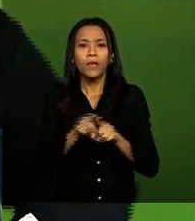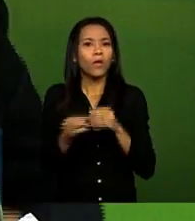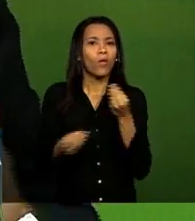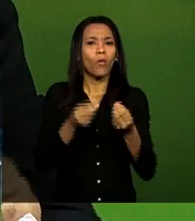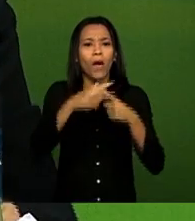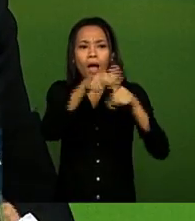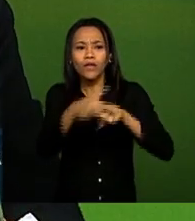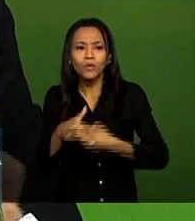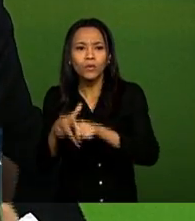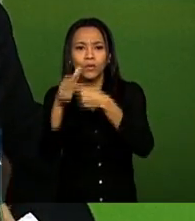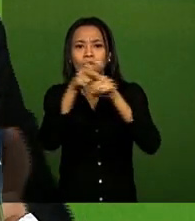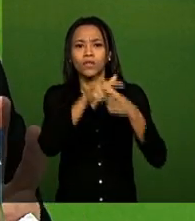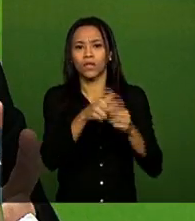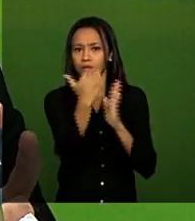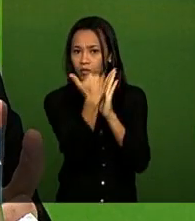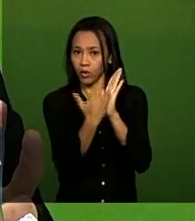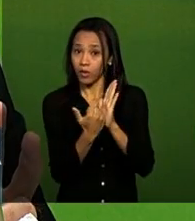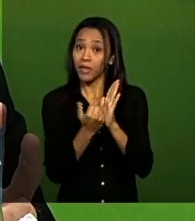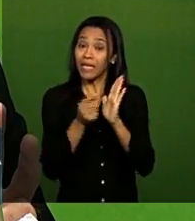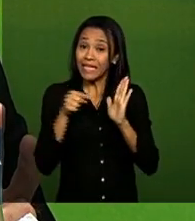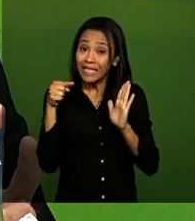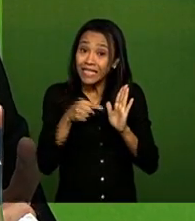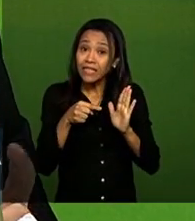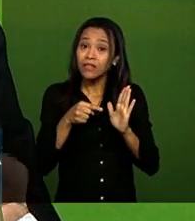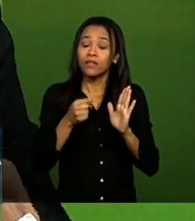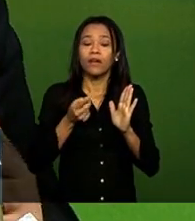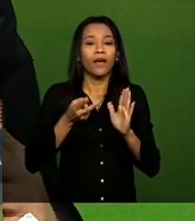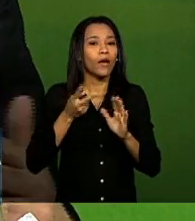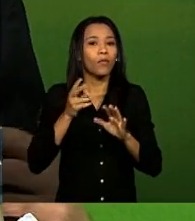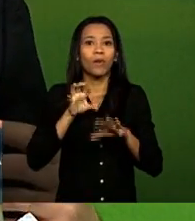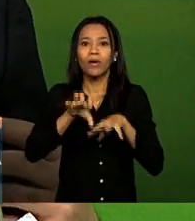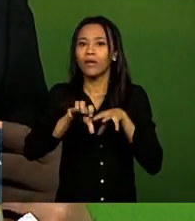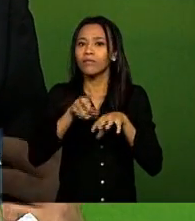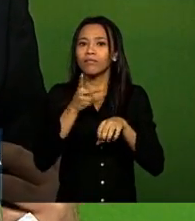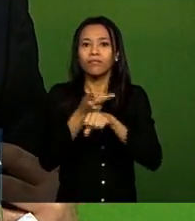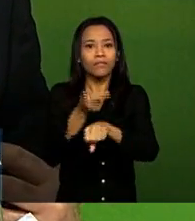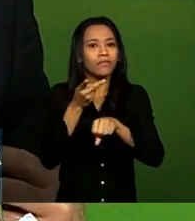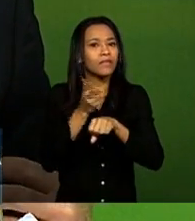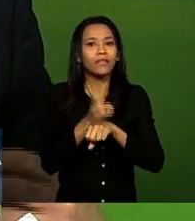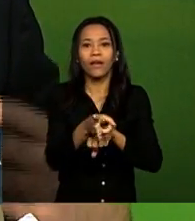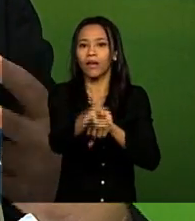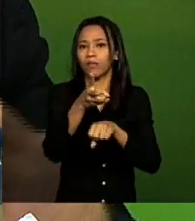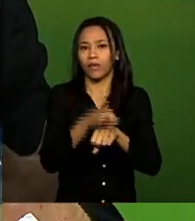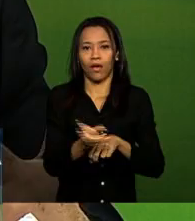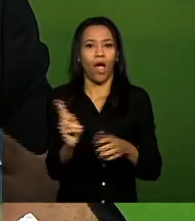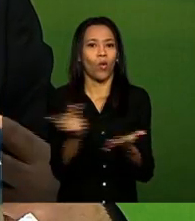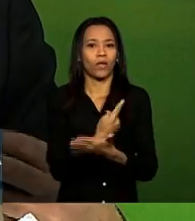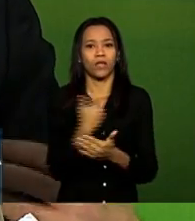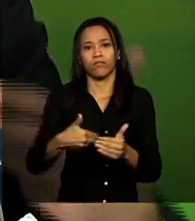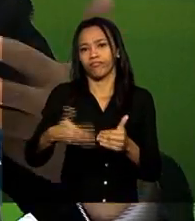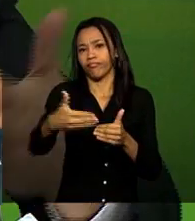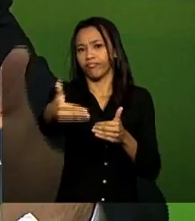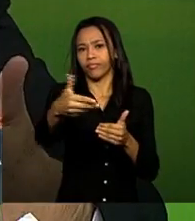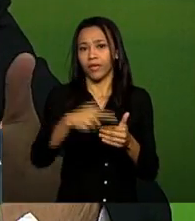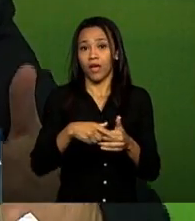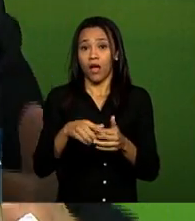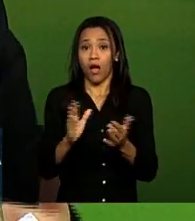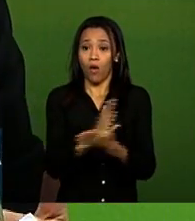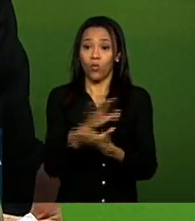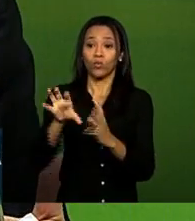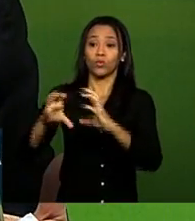programas este equilíbrio é uma busca permanente ou seja por um lado a sociedade tem pressa setores têm